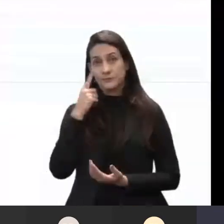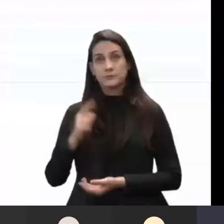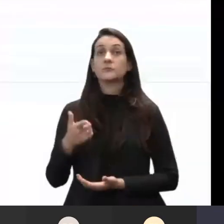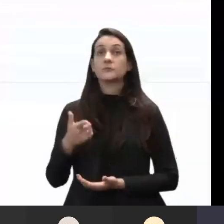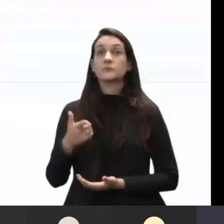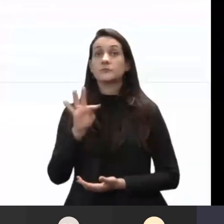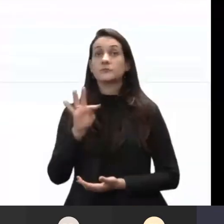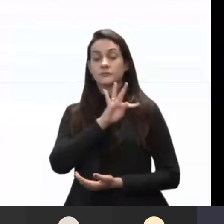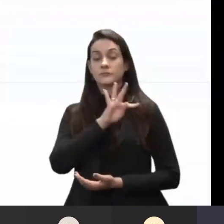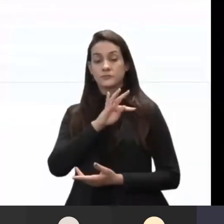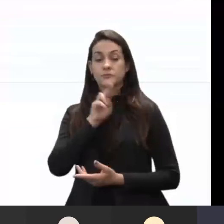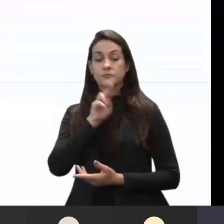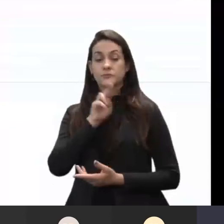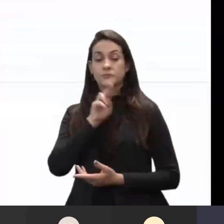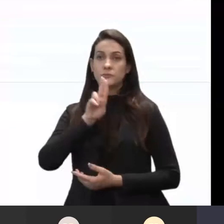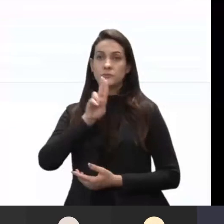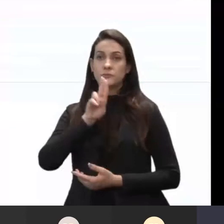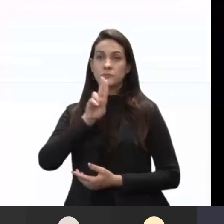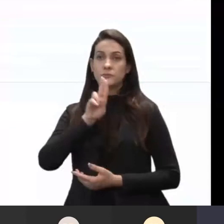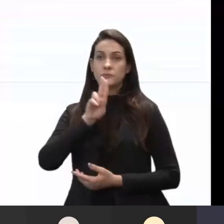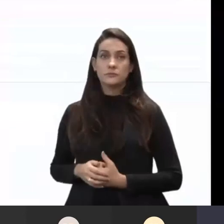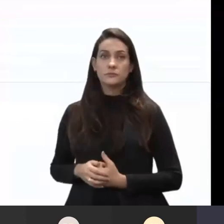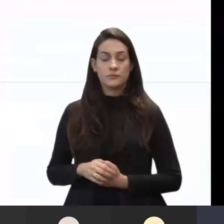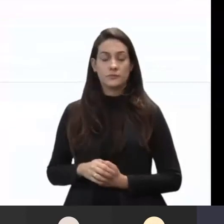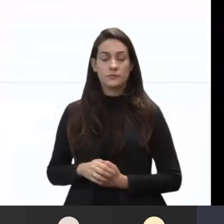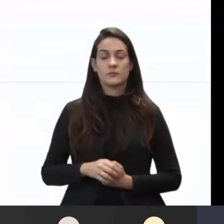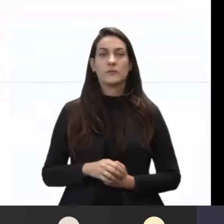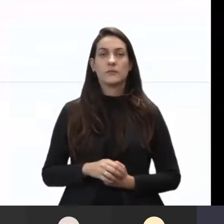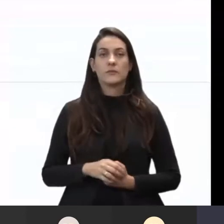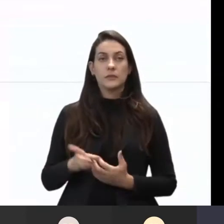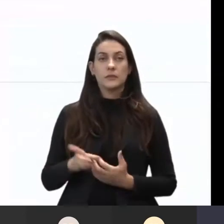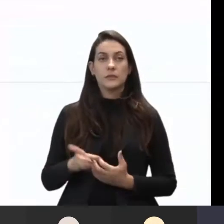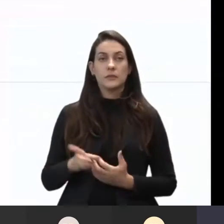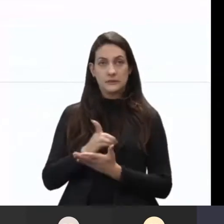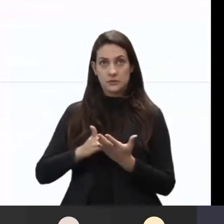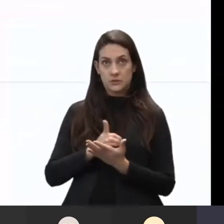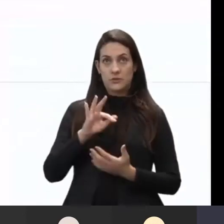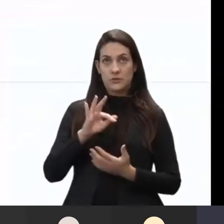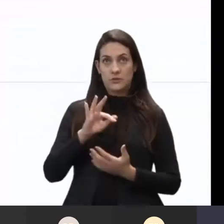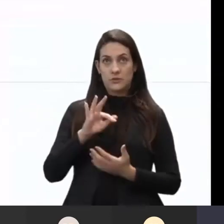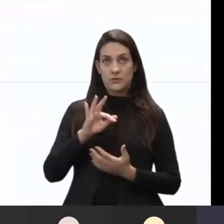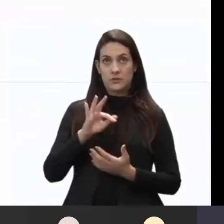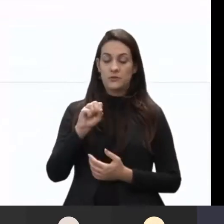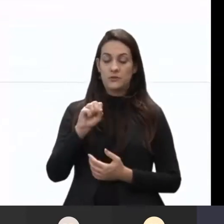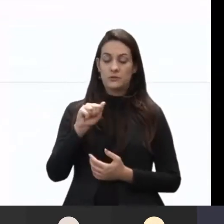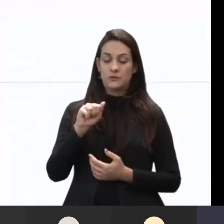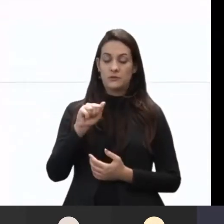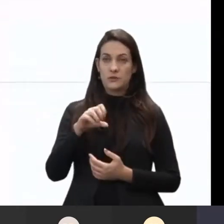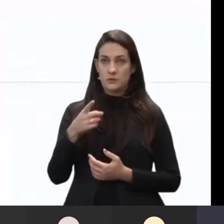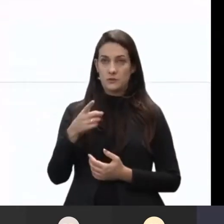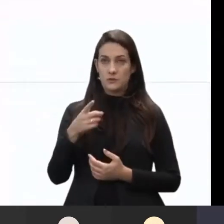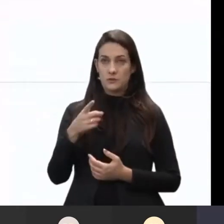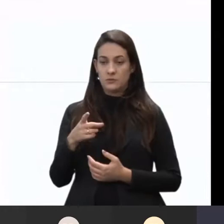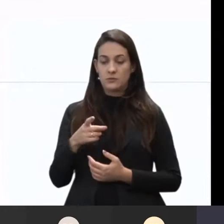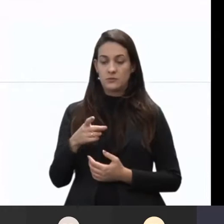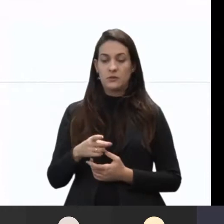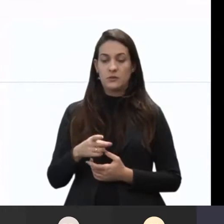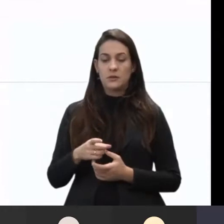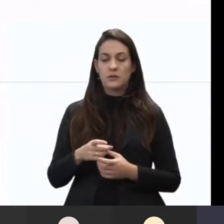outra metodologia. Por quê? Pelo método do disco de fusão, nós não conseguimos testar